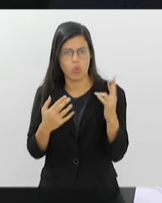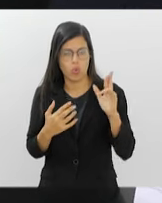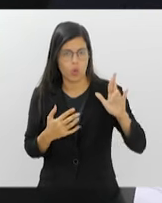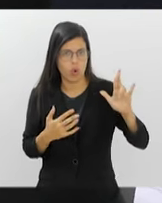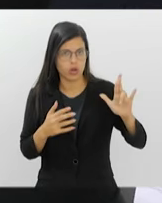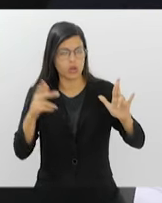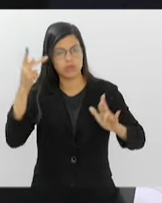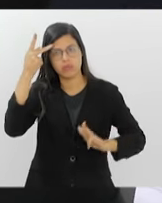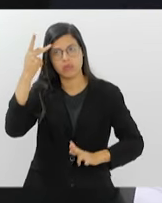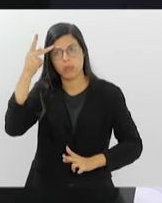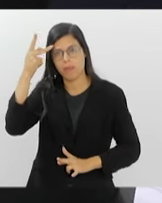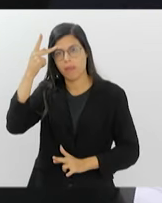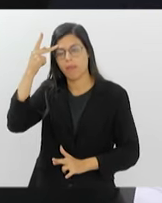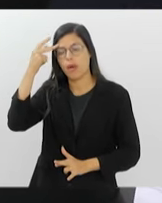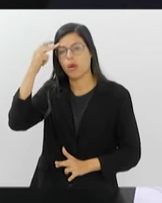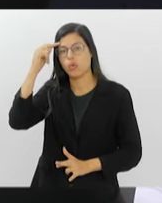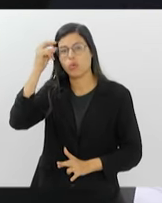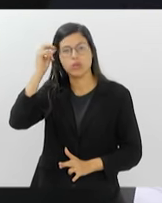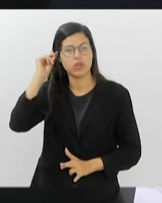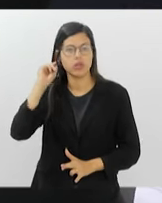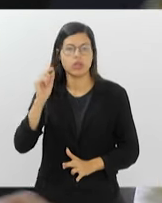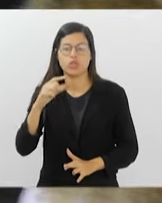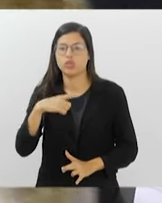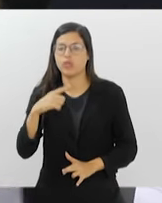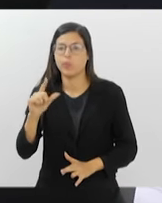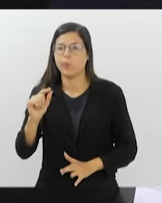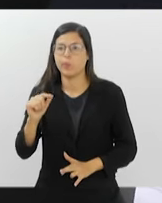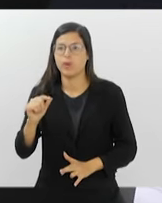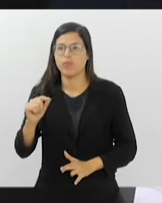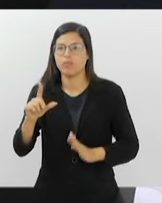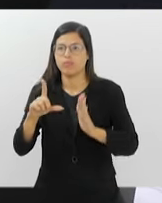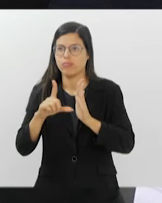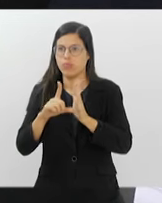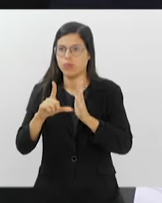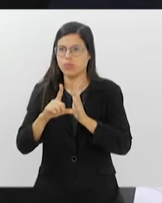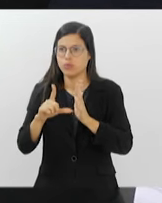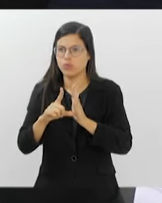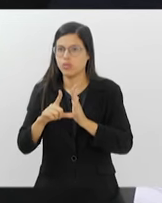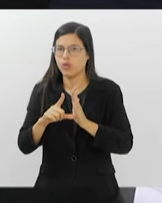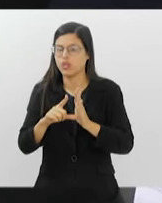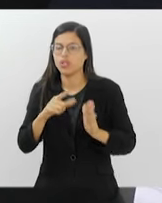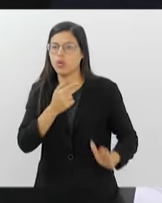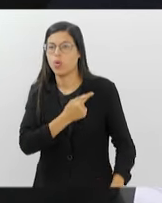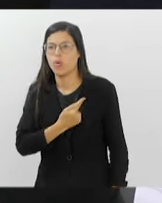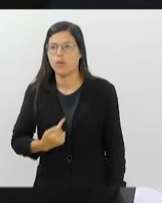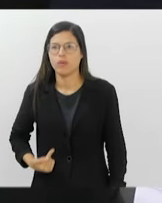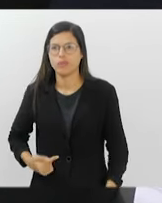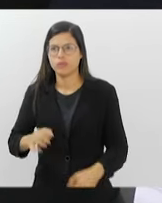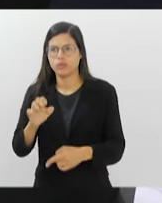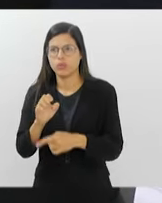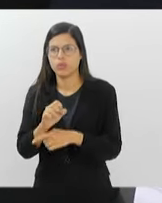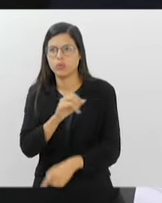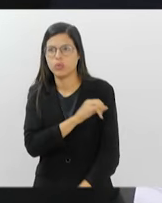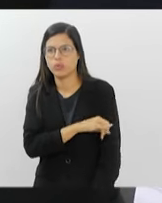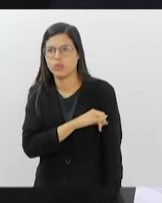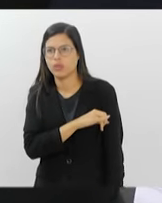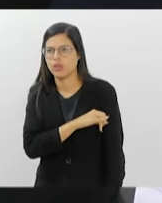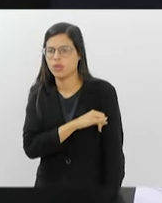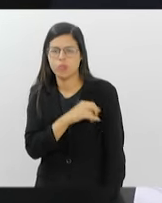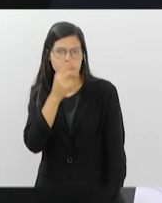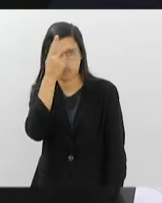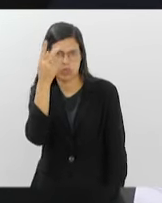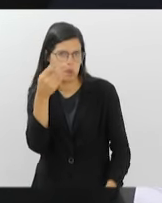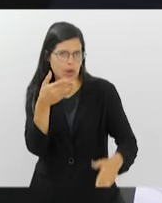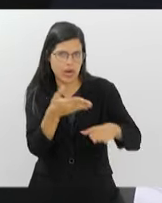espaço onde ninguém passa uma loja escrito Governo do Estado do Rio de Janeiro não entrava uma viva alma naquela